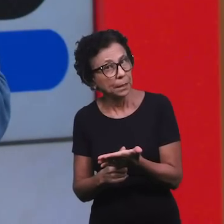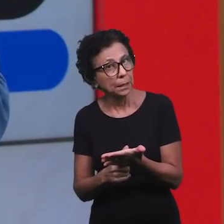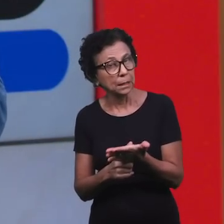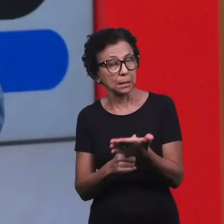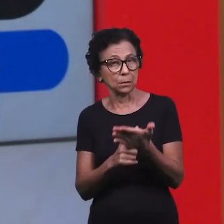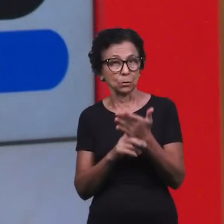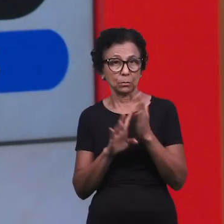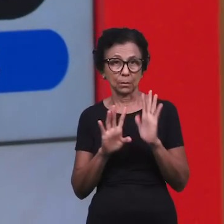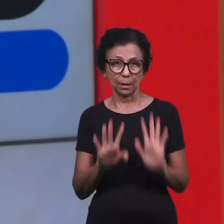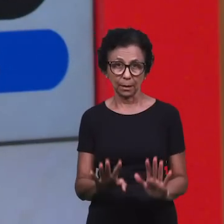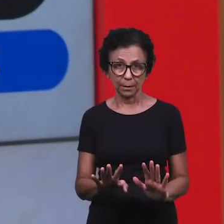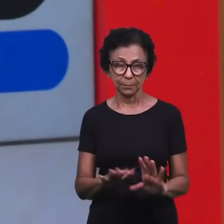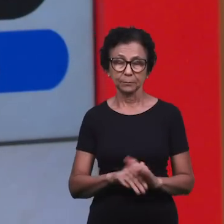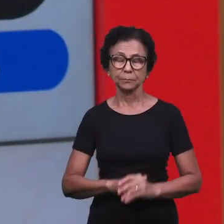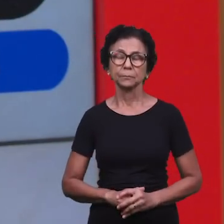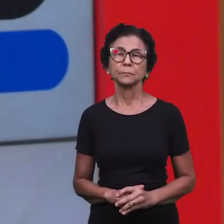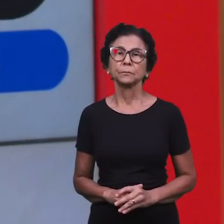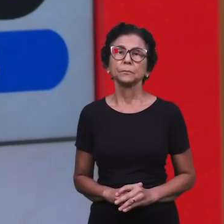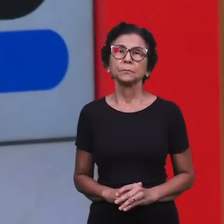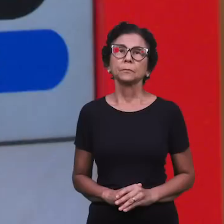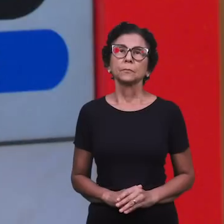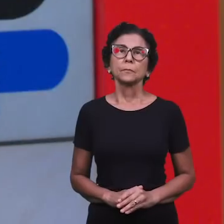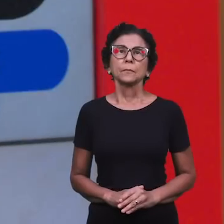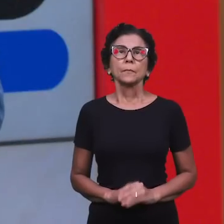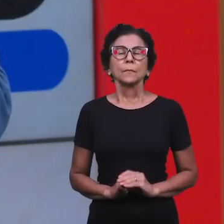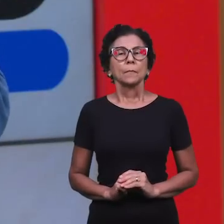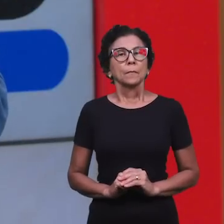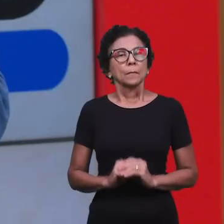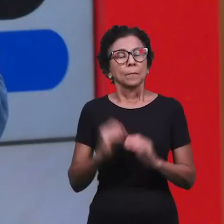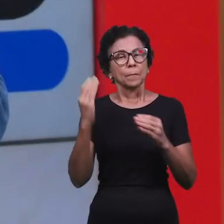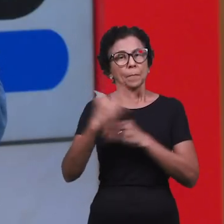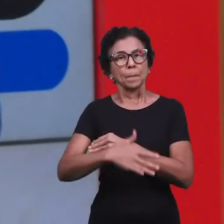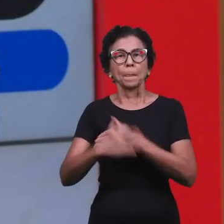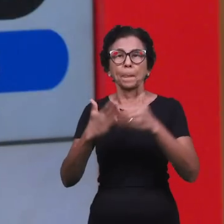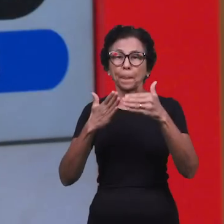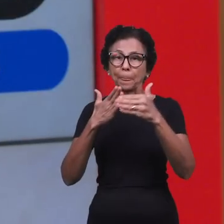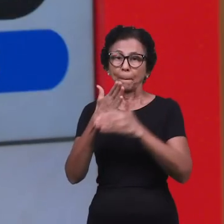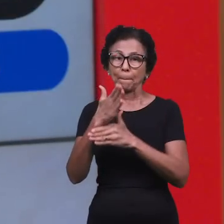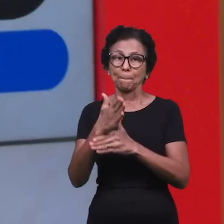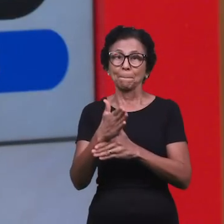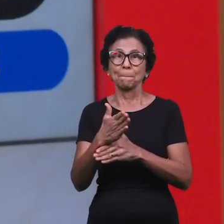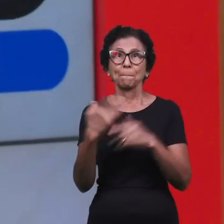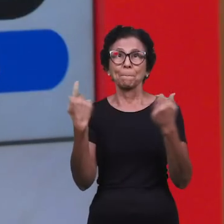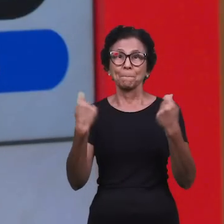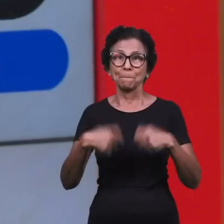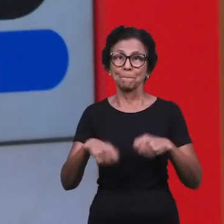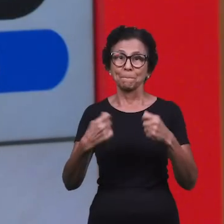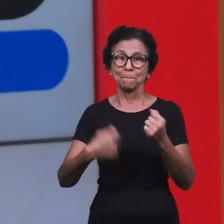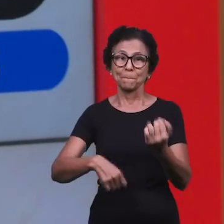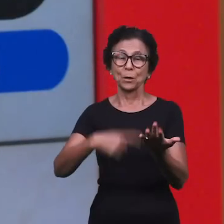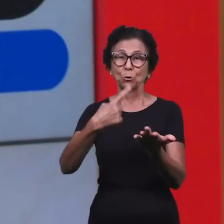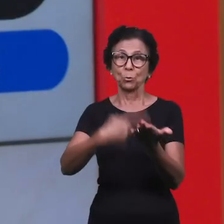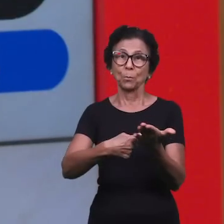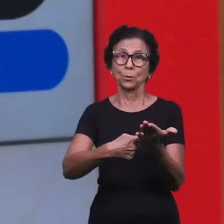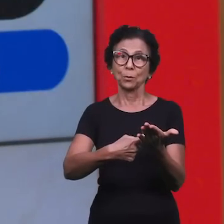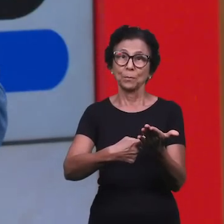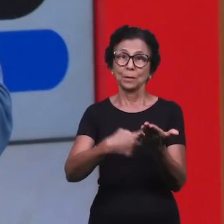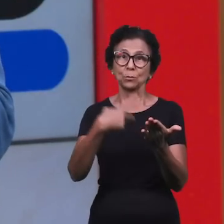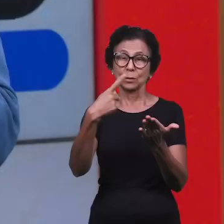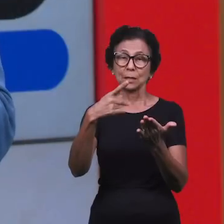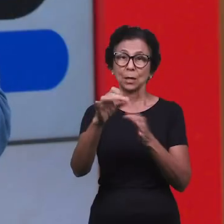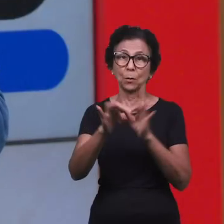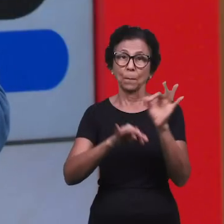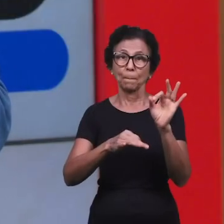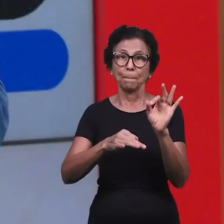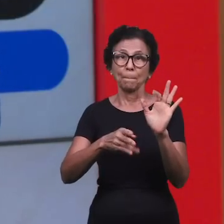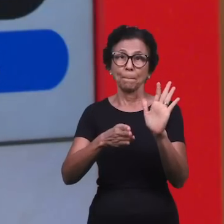uma prioridade para você. E para ser aprovado em concurso, precisa ser comprometido com esse plano de estudos,